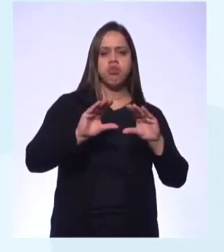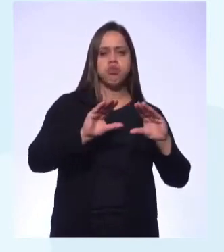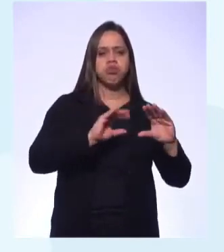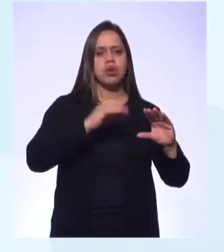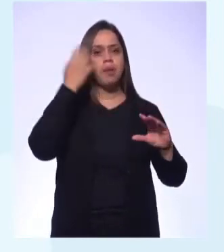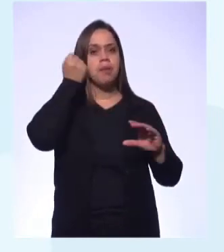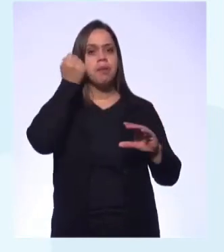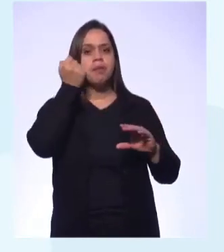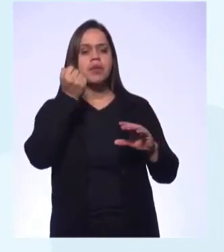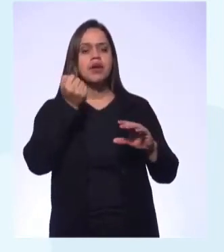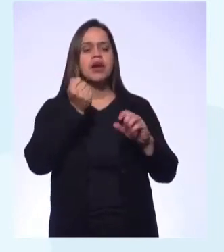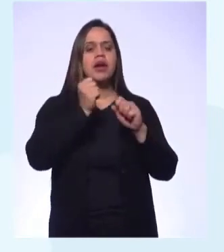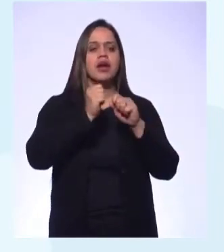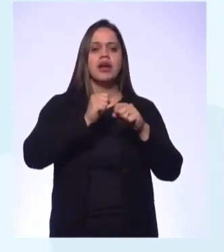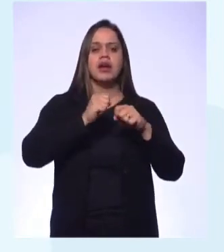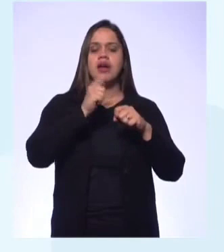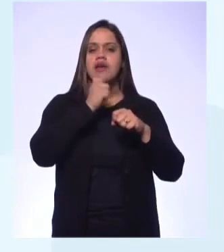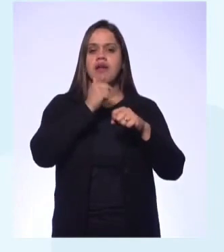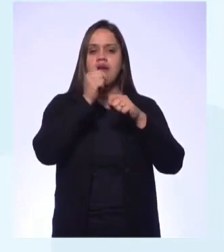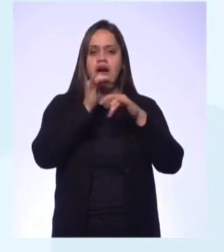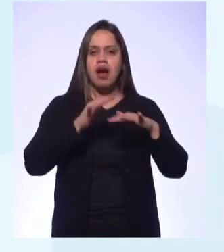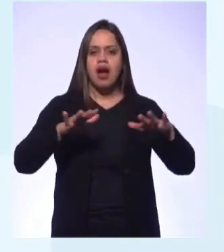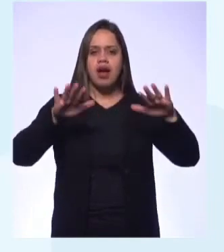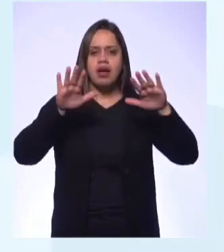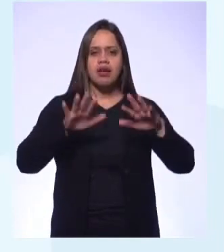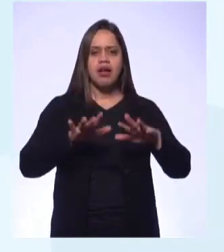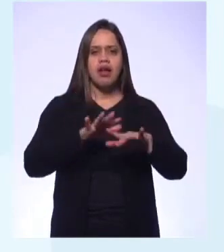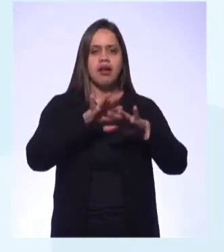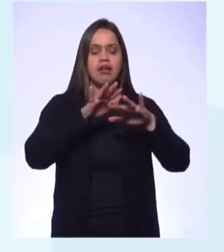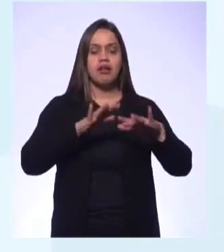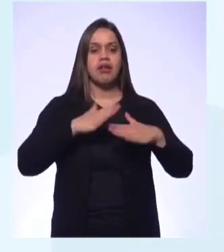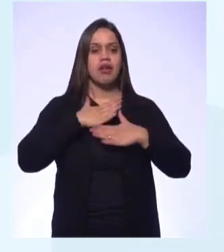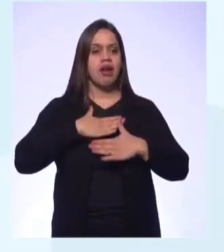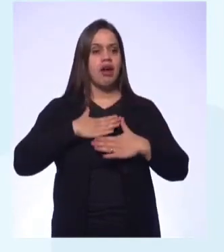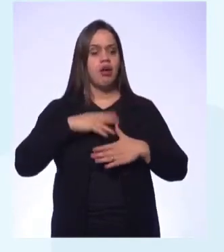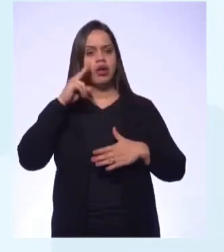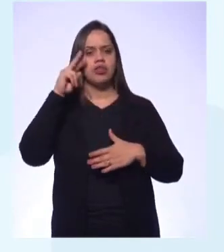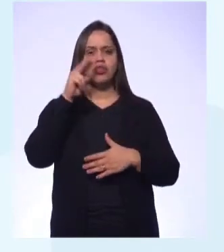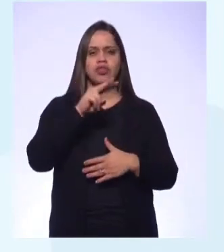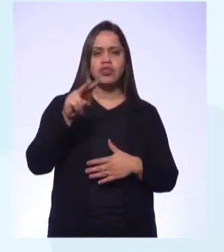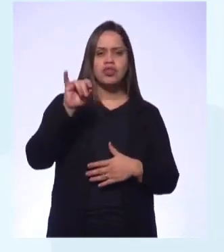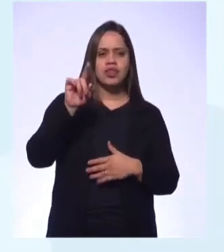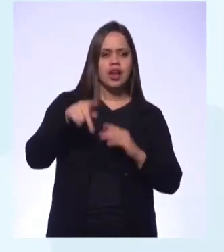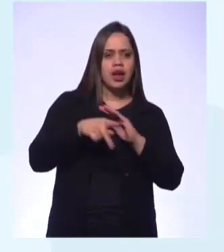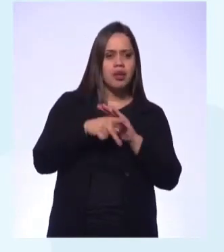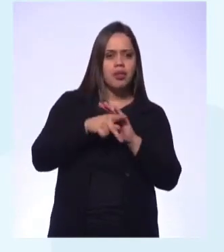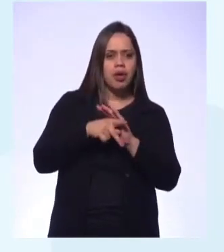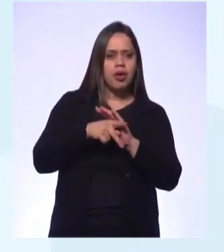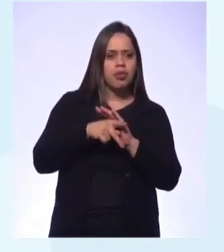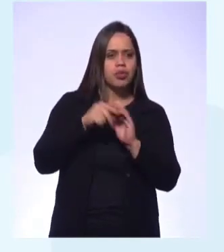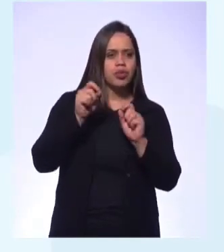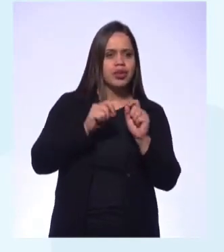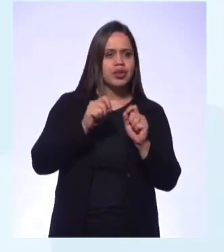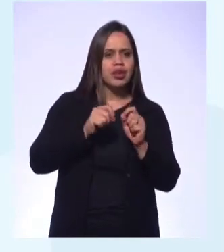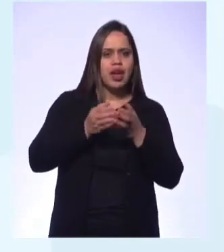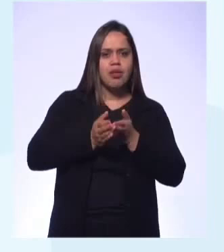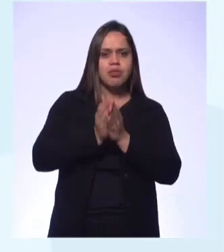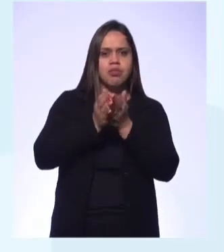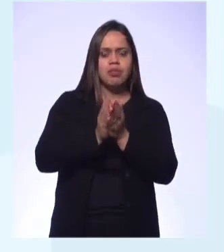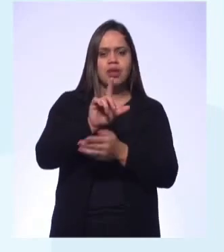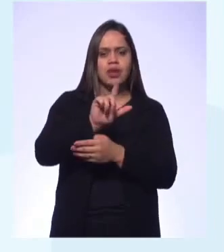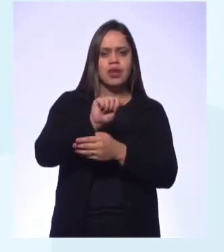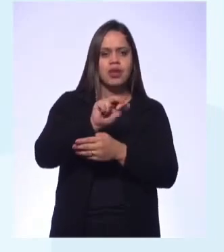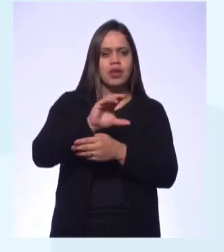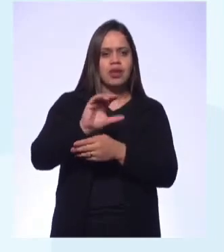branca, um mar calmo, calmo, calmo. Aí ali a gente ficou pensando se era um iate ou uma lancha. Não, vou falar que eu não